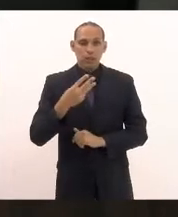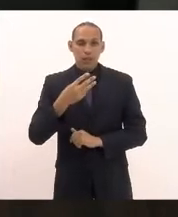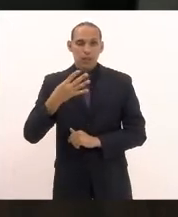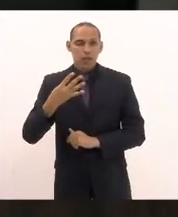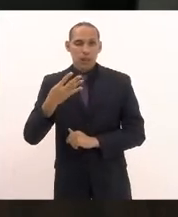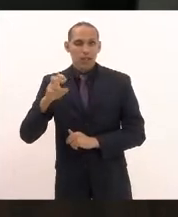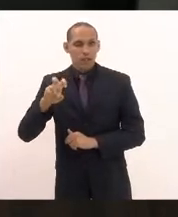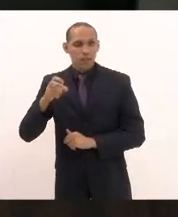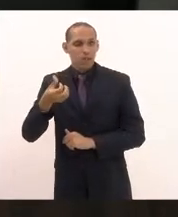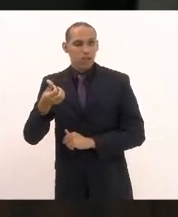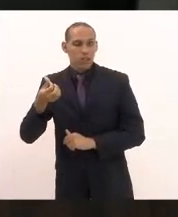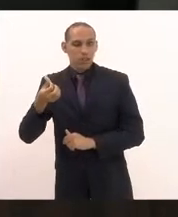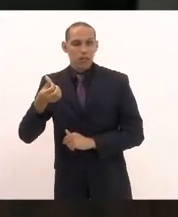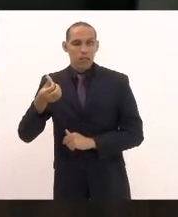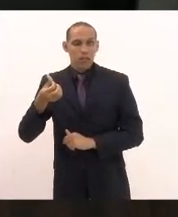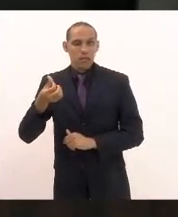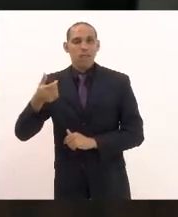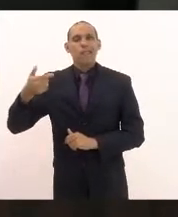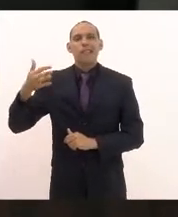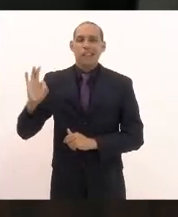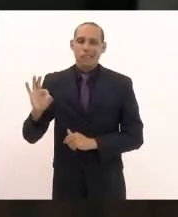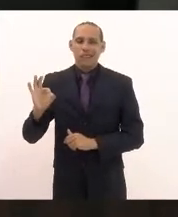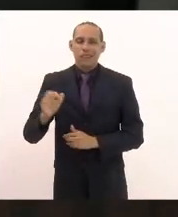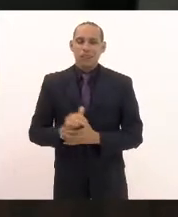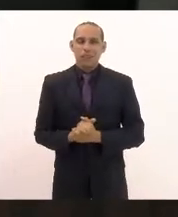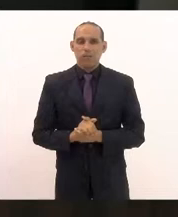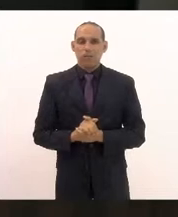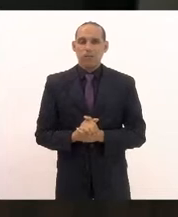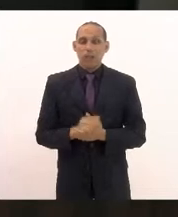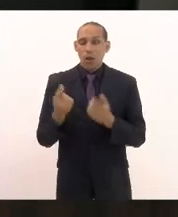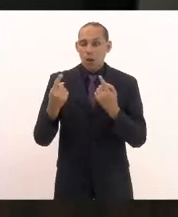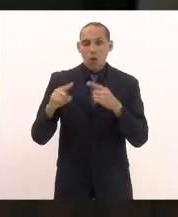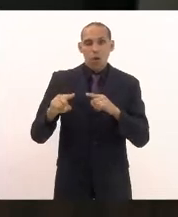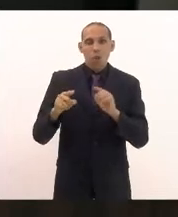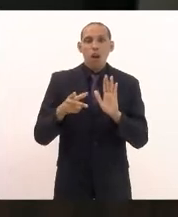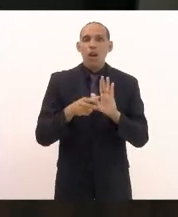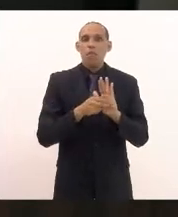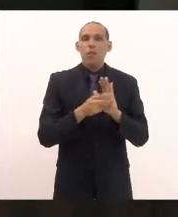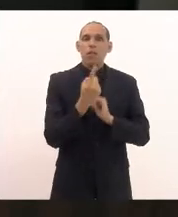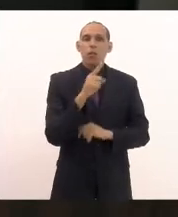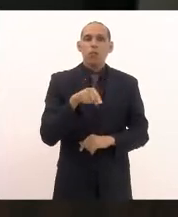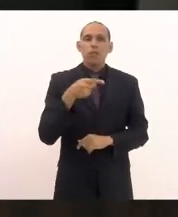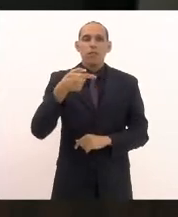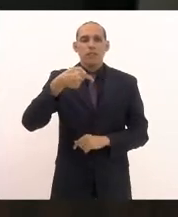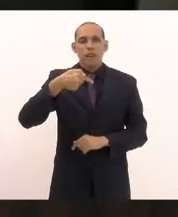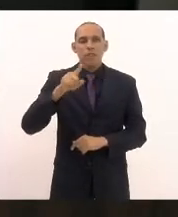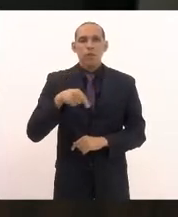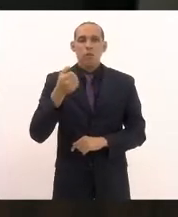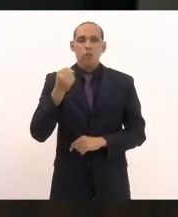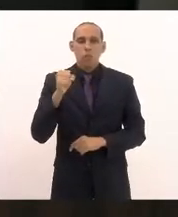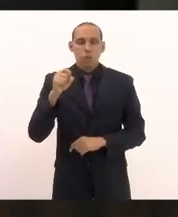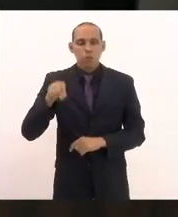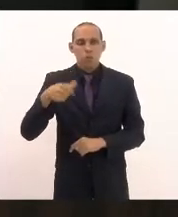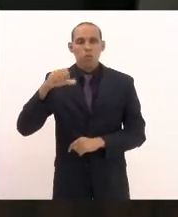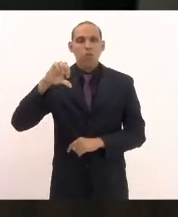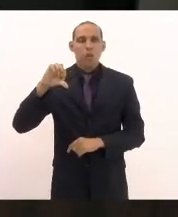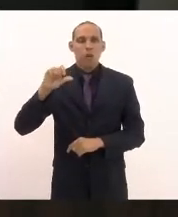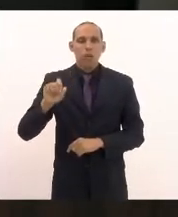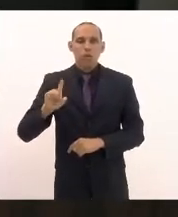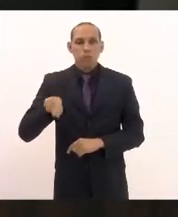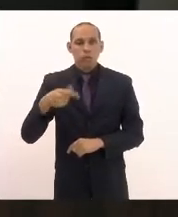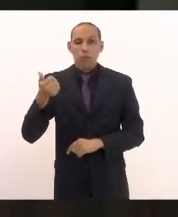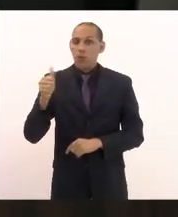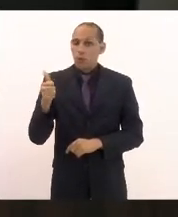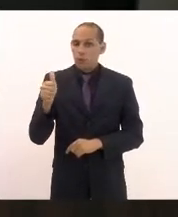4, 5, 6 e 10. Contrário às emendas número 1, 7, 8, 9 e 11